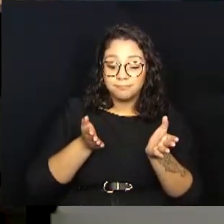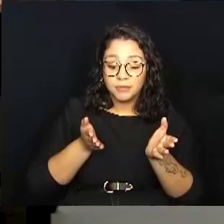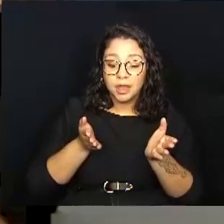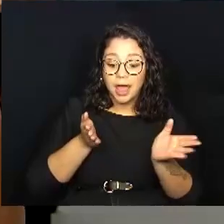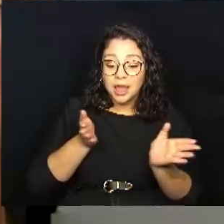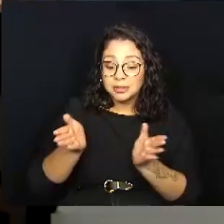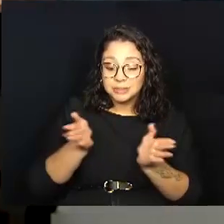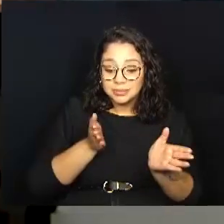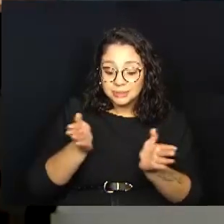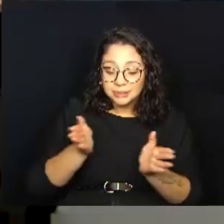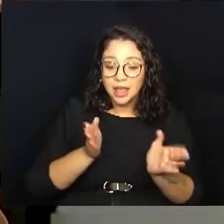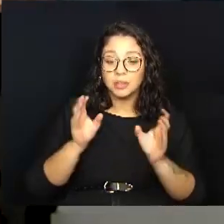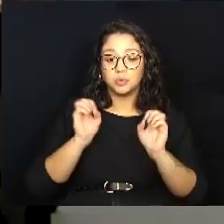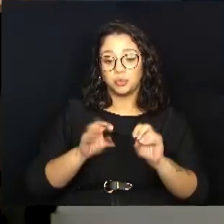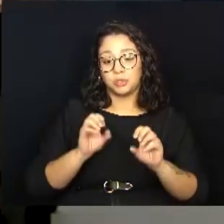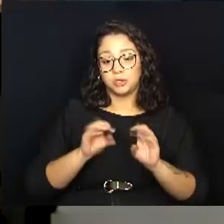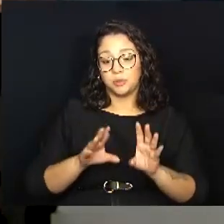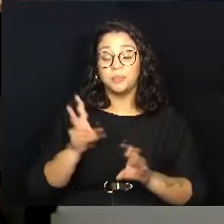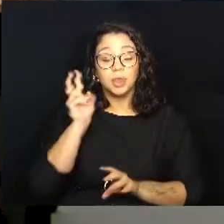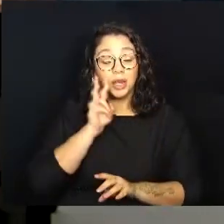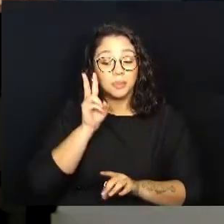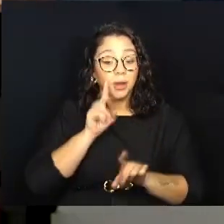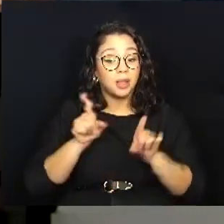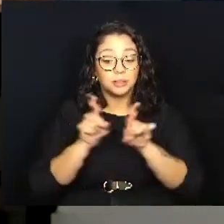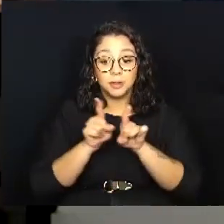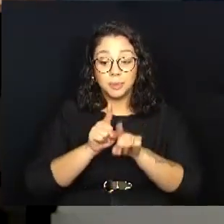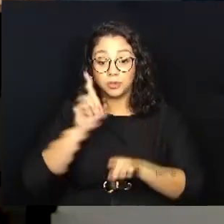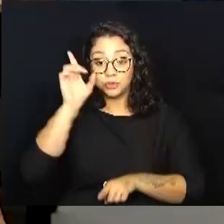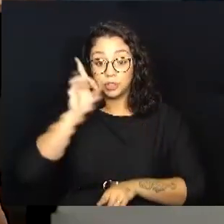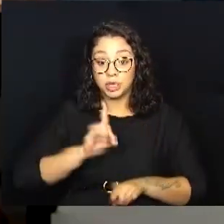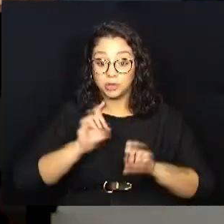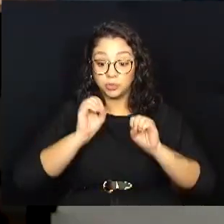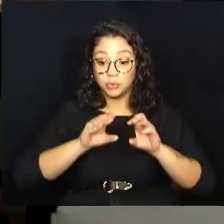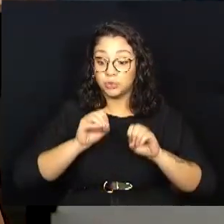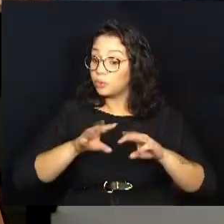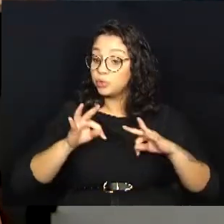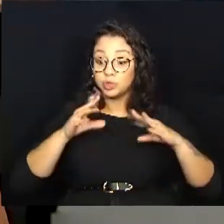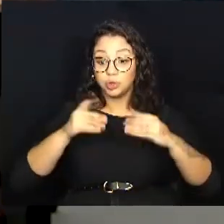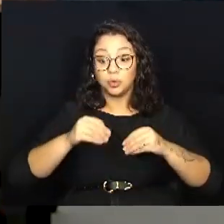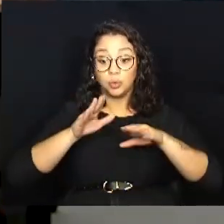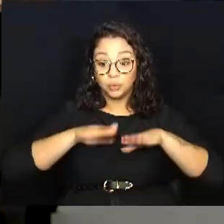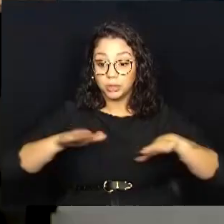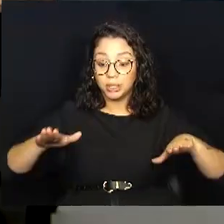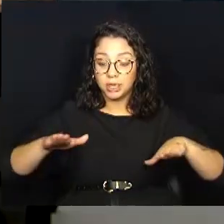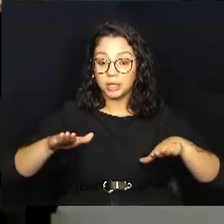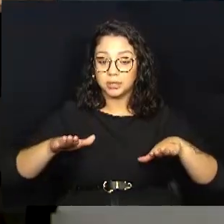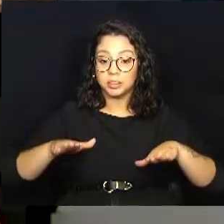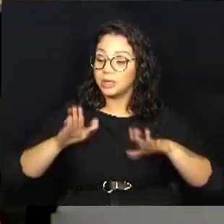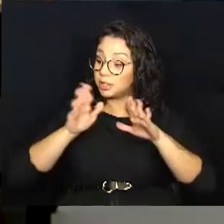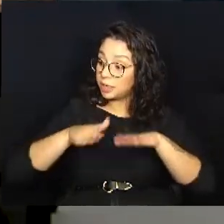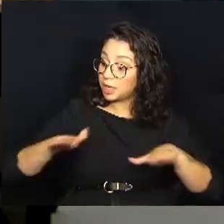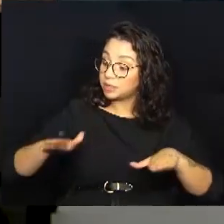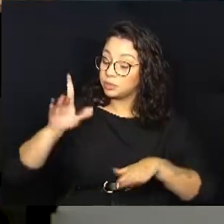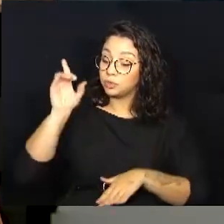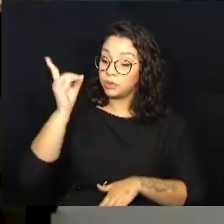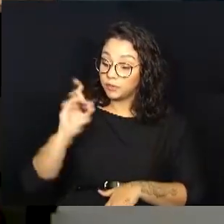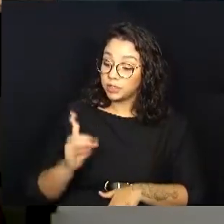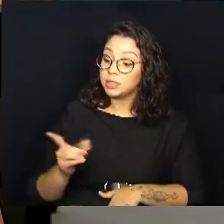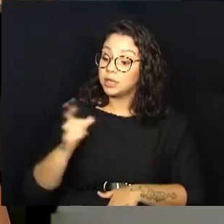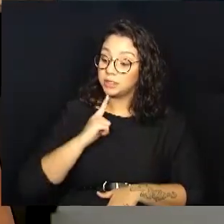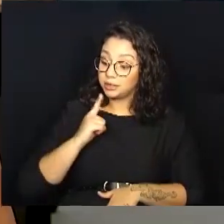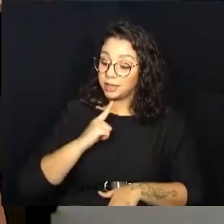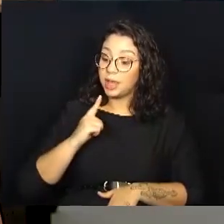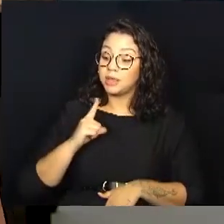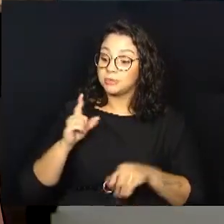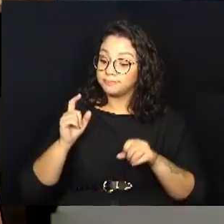um acesso pleno ao direito à educação. Quero lembrar aqui que o direito à educação é um direito de toda criança. E a criança com